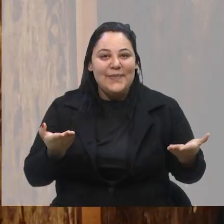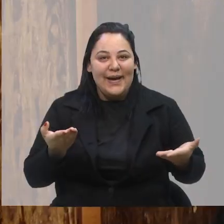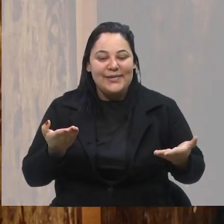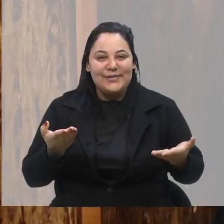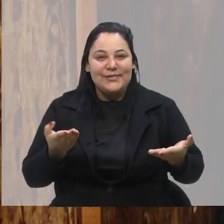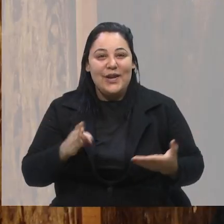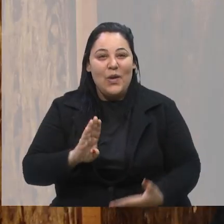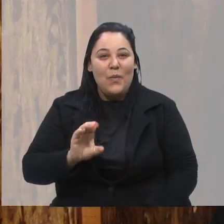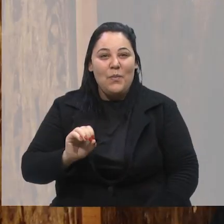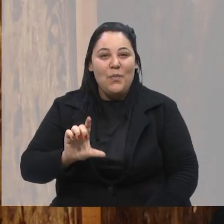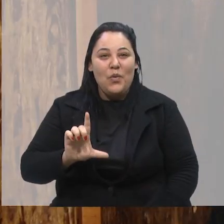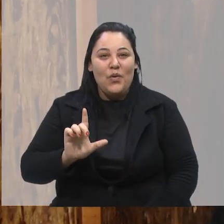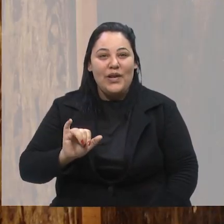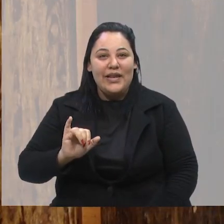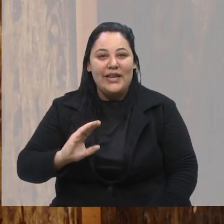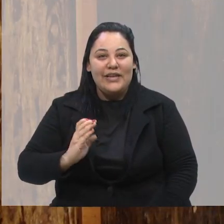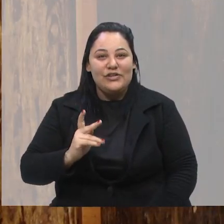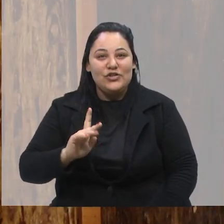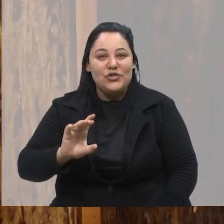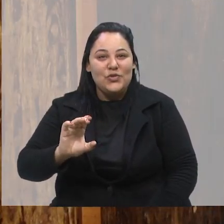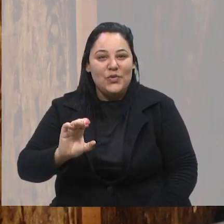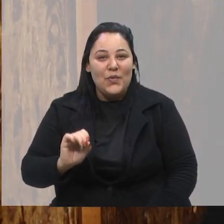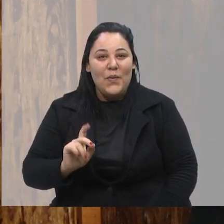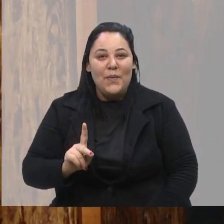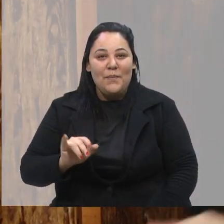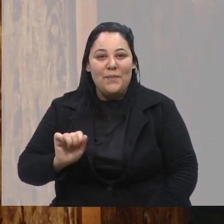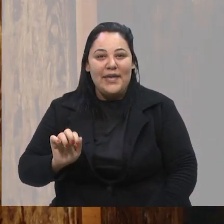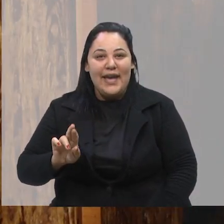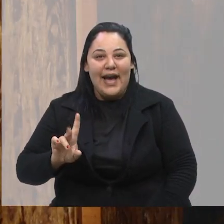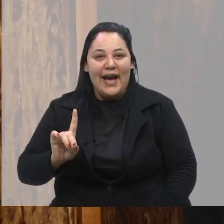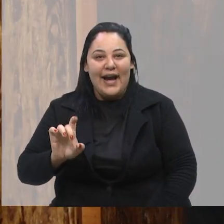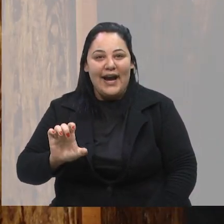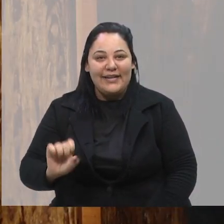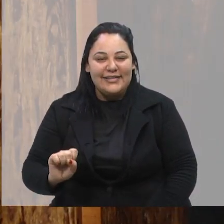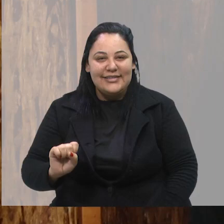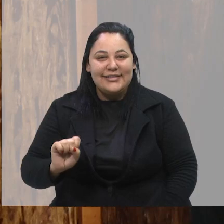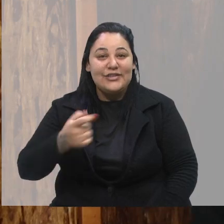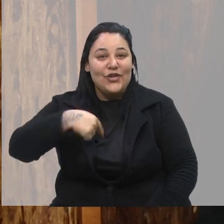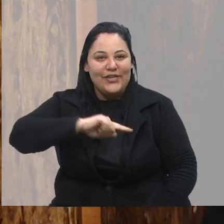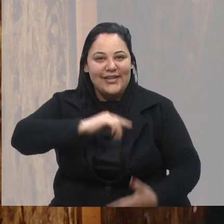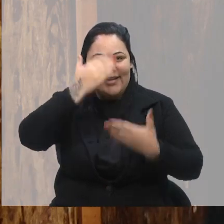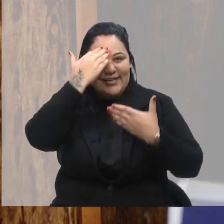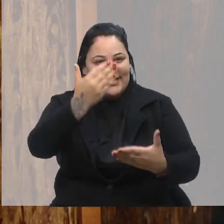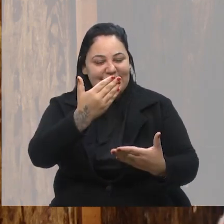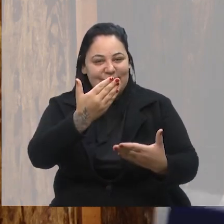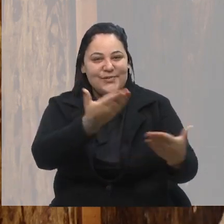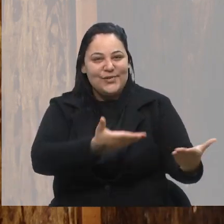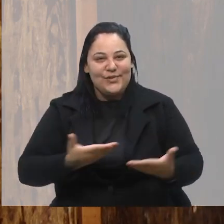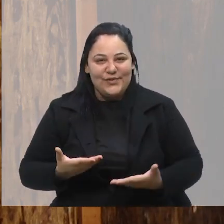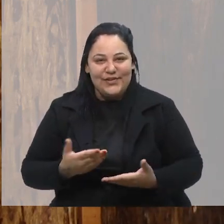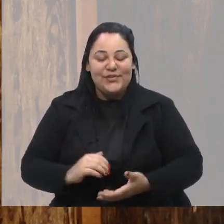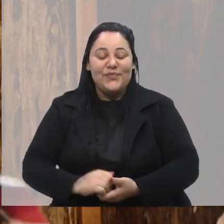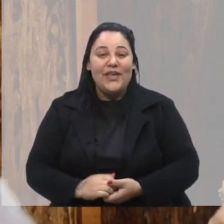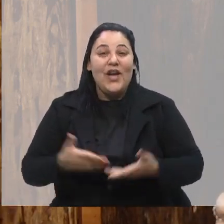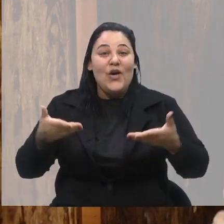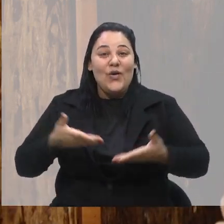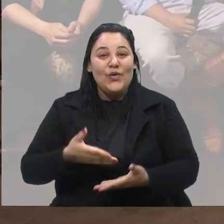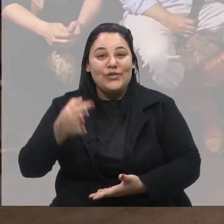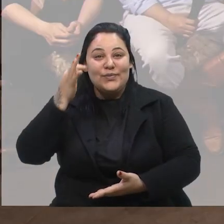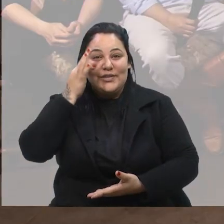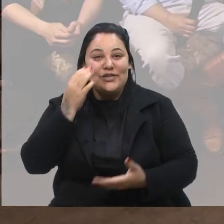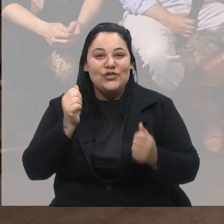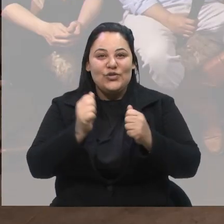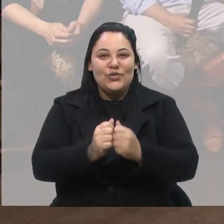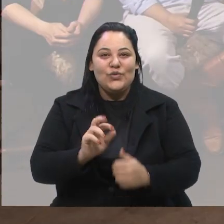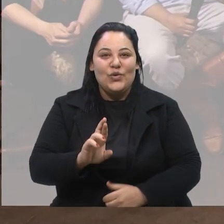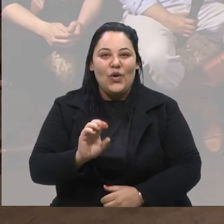que é o Bolicho dos Piardi. A gente então super agradece o Nicásio que abriu as portas pra gente, né? Eu estou aqui com o Robson